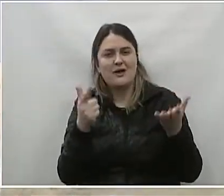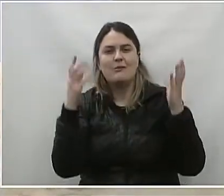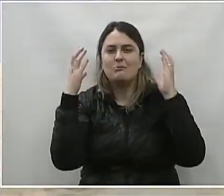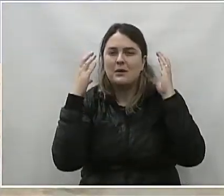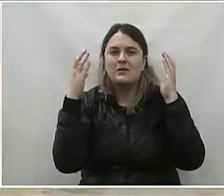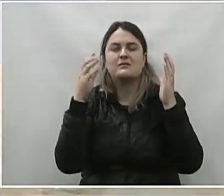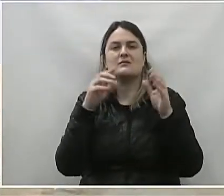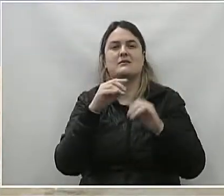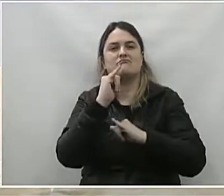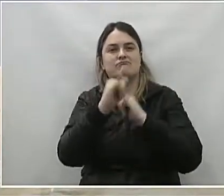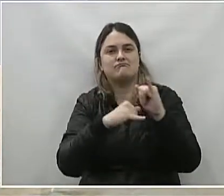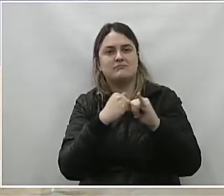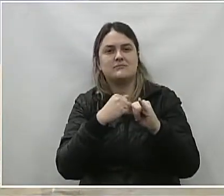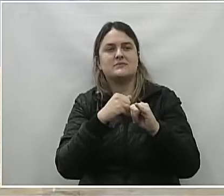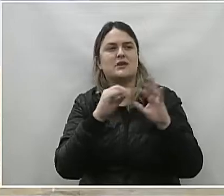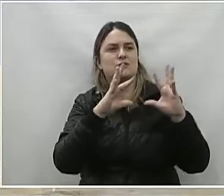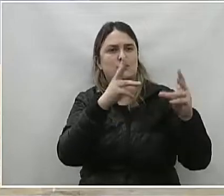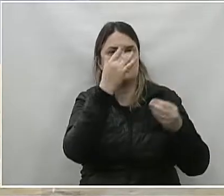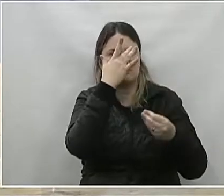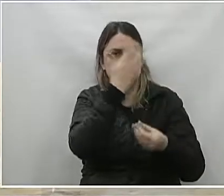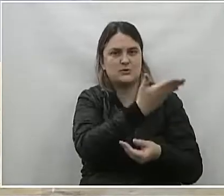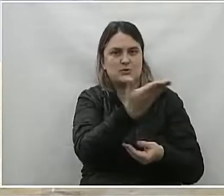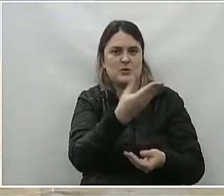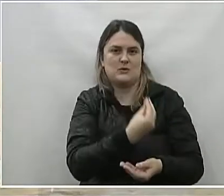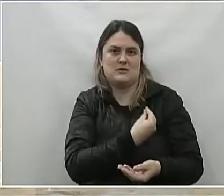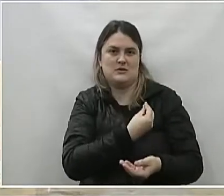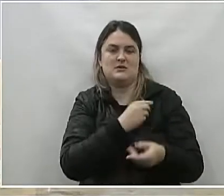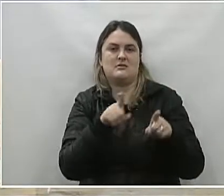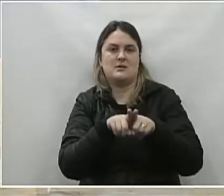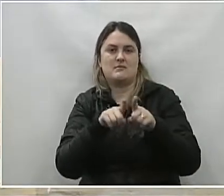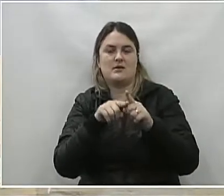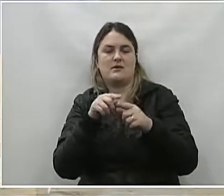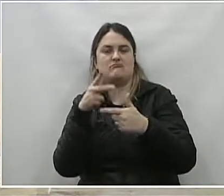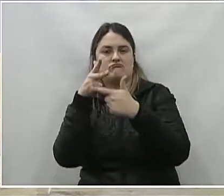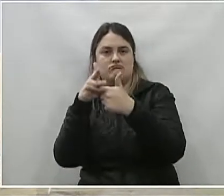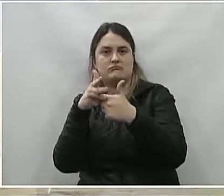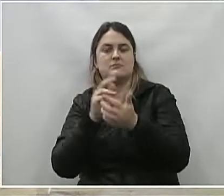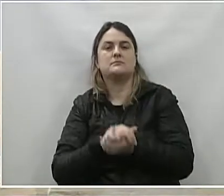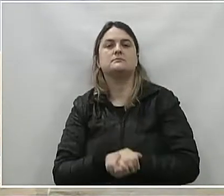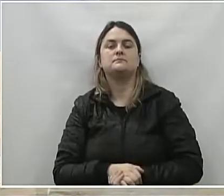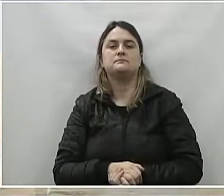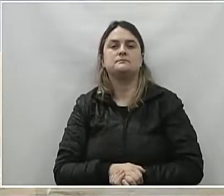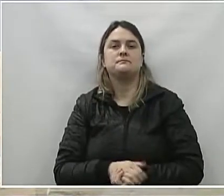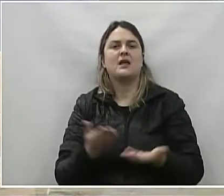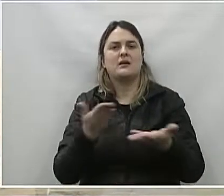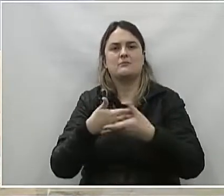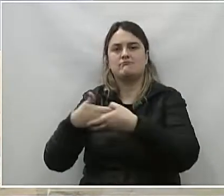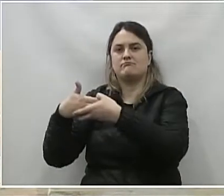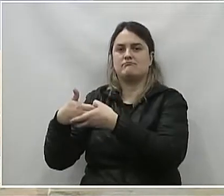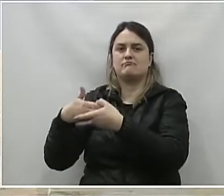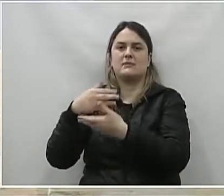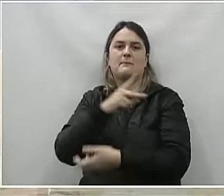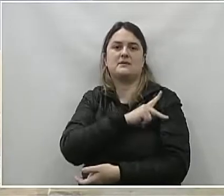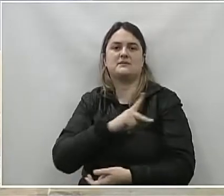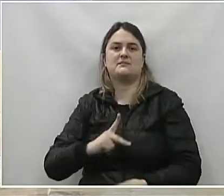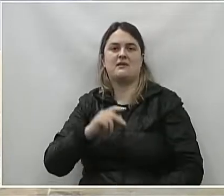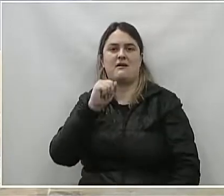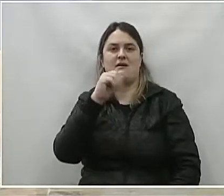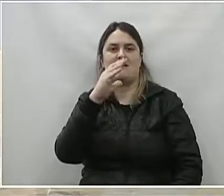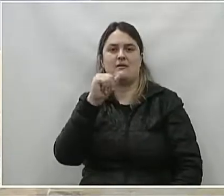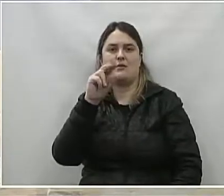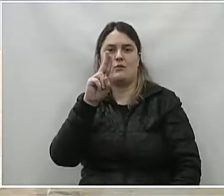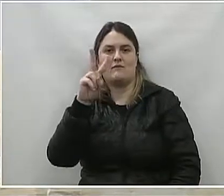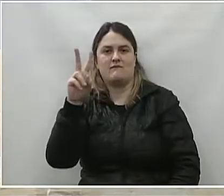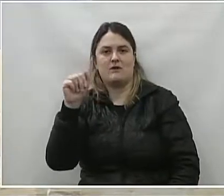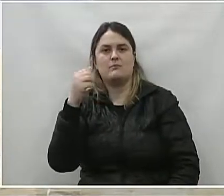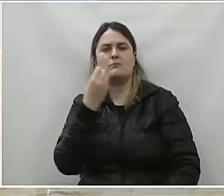acompanham em casa, aos que se encontram aqui, famílias do ferroviário, cumprimentar o presidente da CAUVA, enfim, a